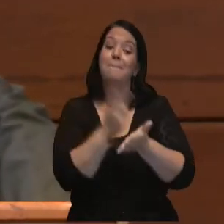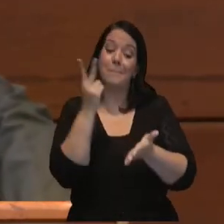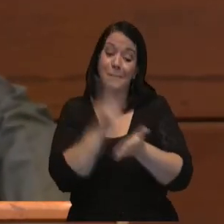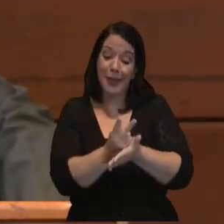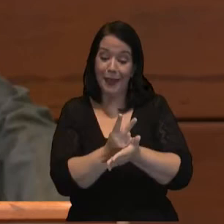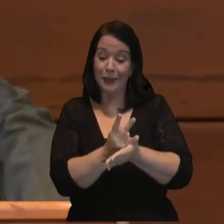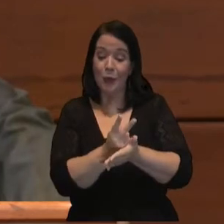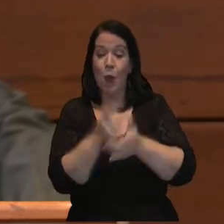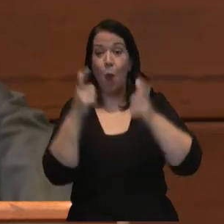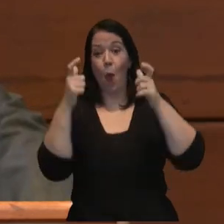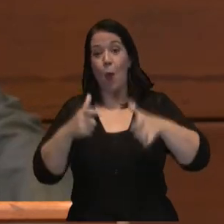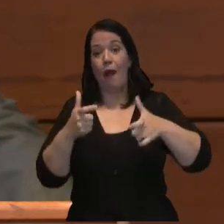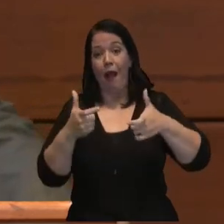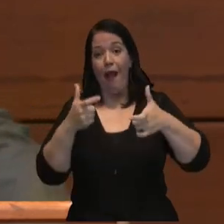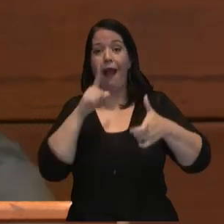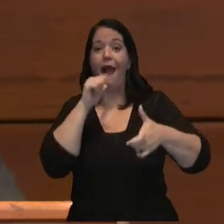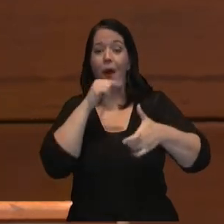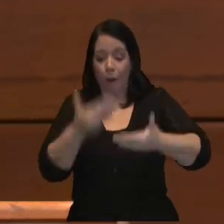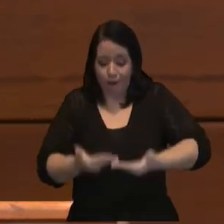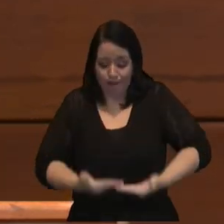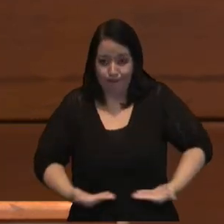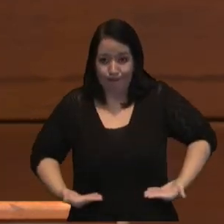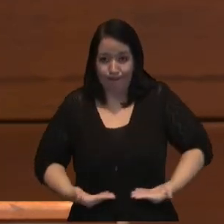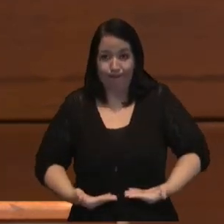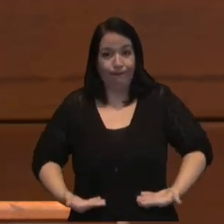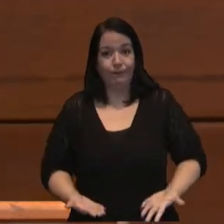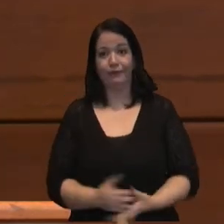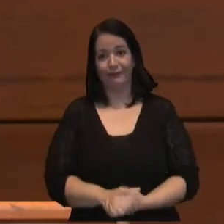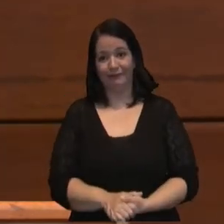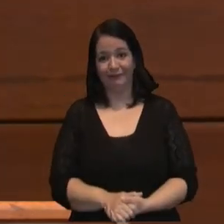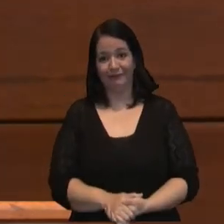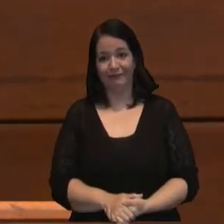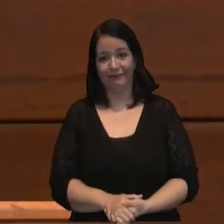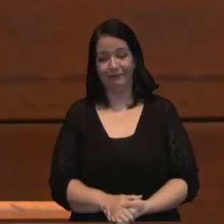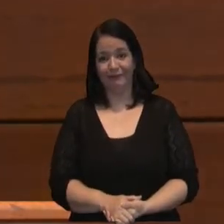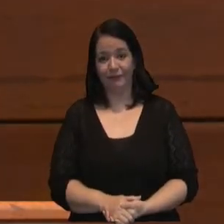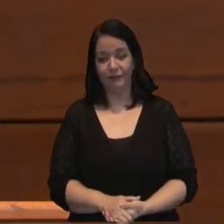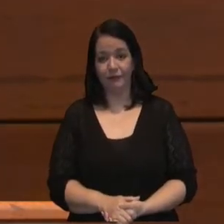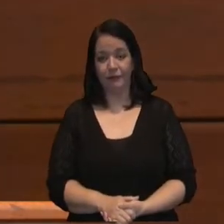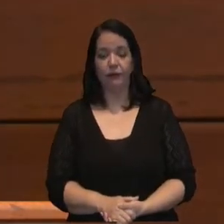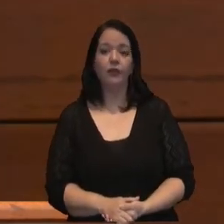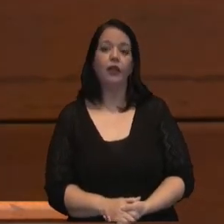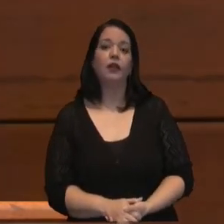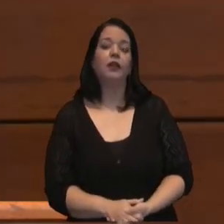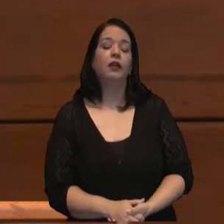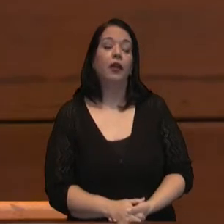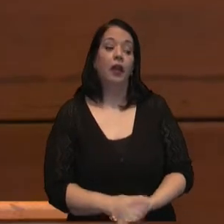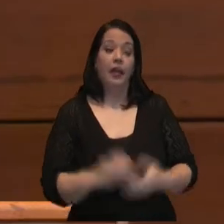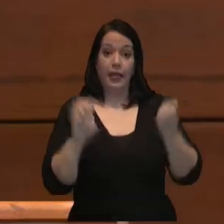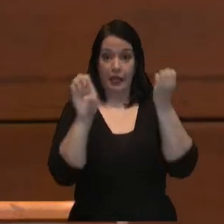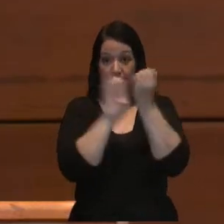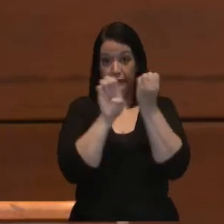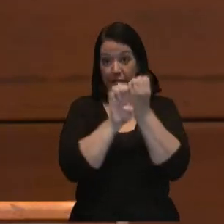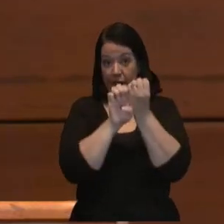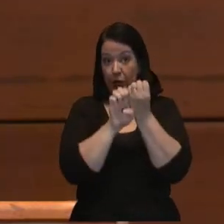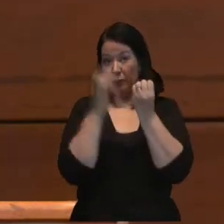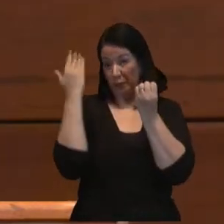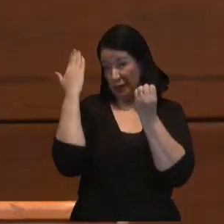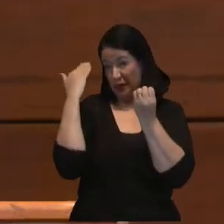mais são os dos que estão por nós do que contra nós. A visão está